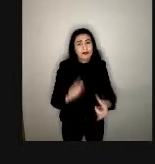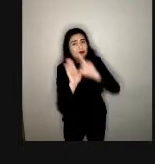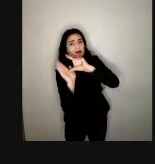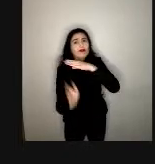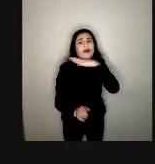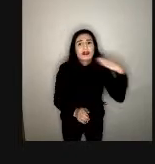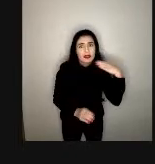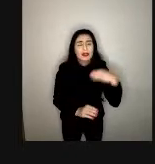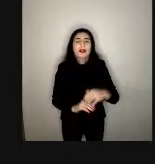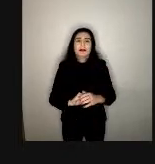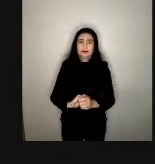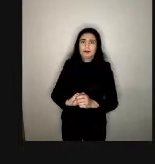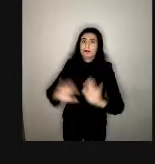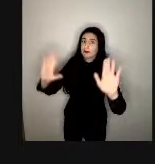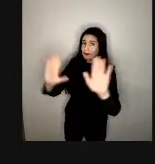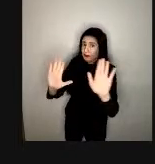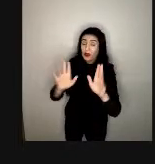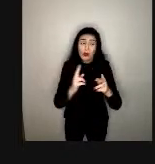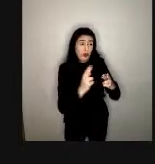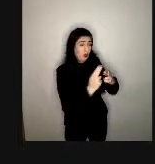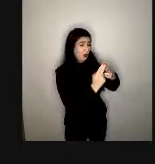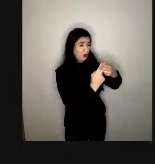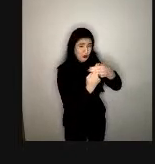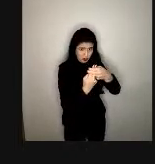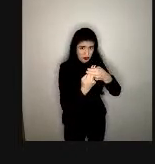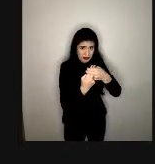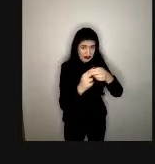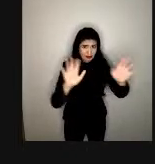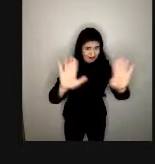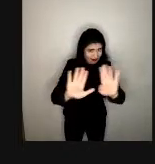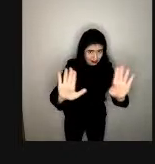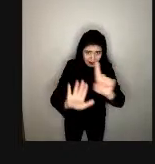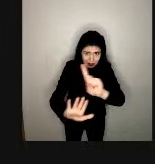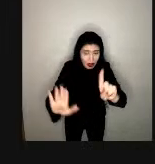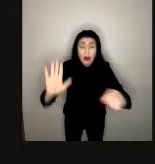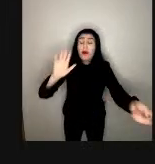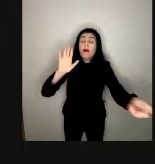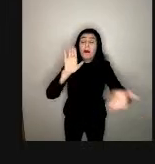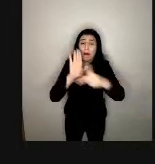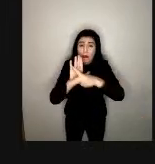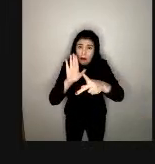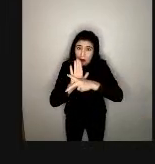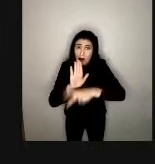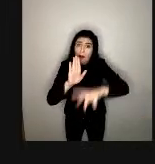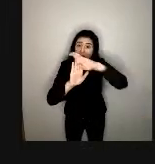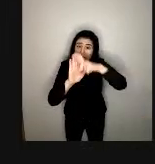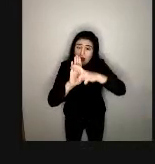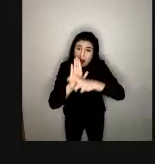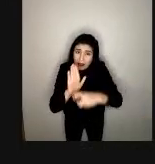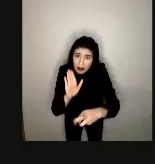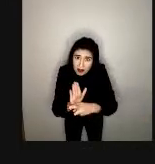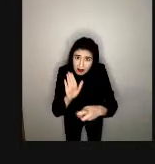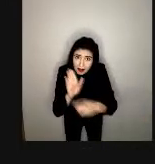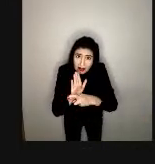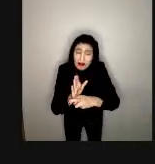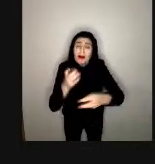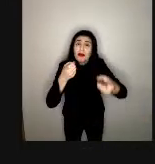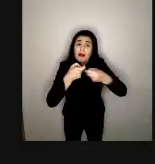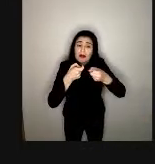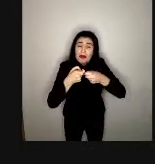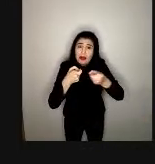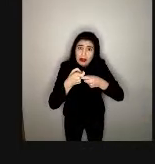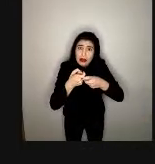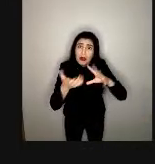de atendimento. É um problema dos protocolos médicos que foram adotados no Brasil a partir dos anos 80, o protocolo